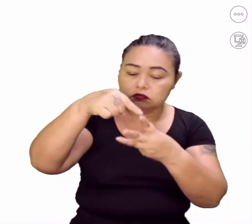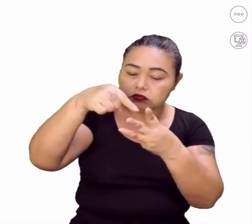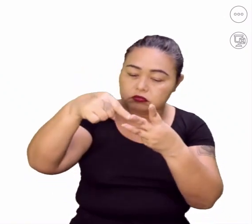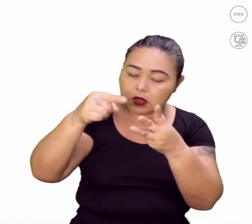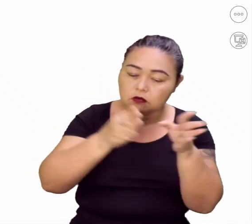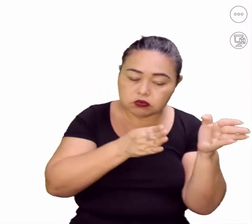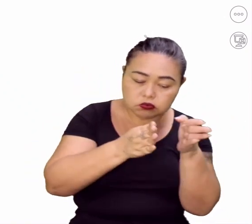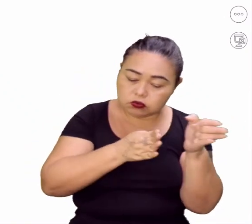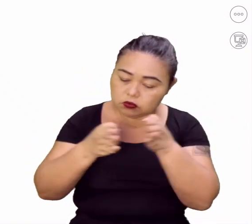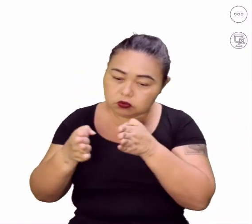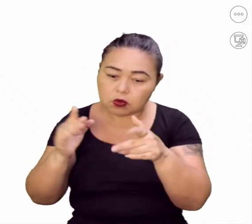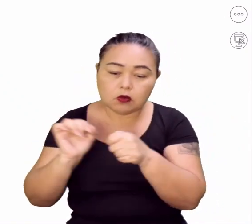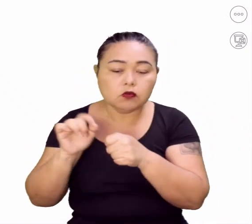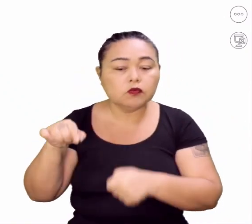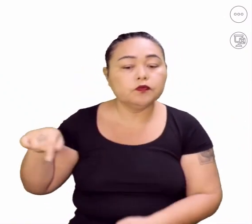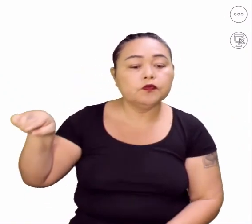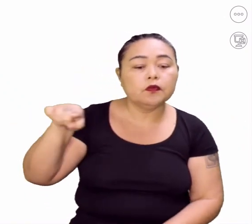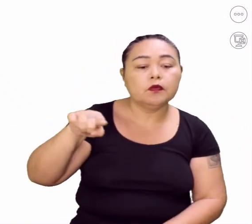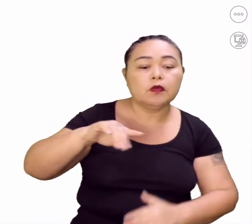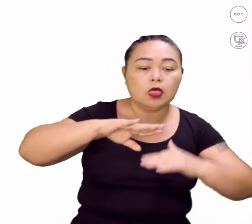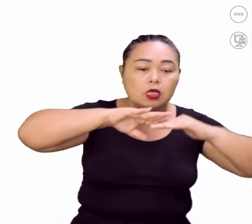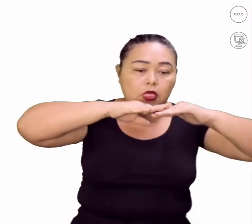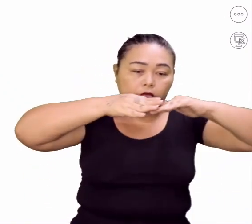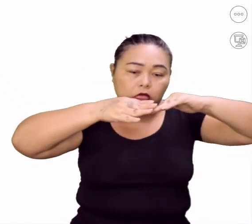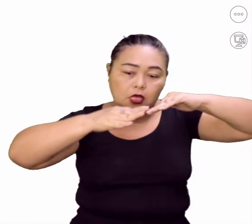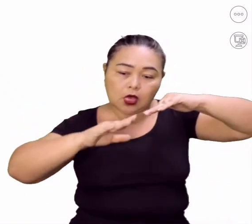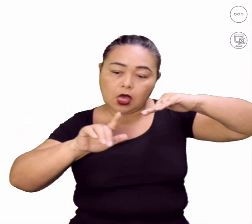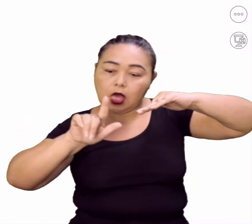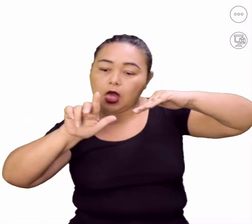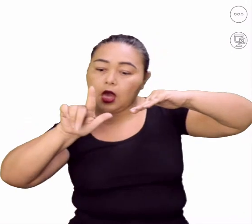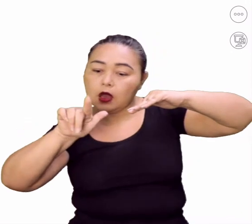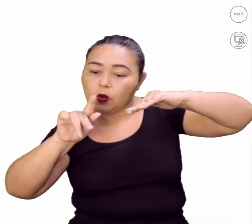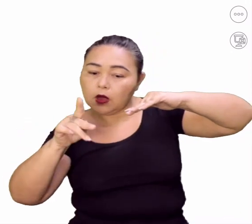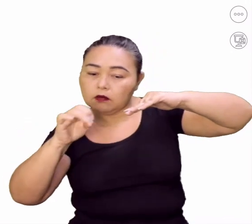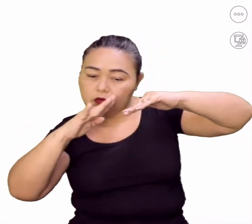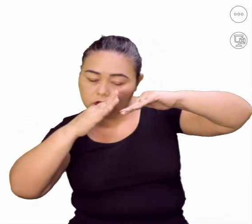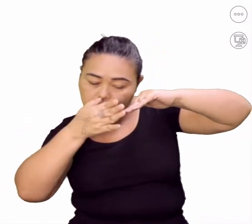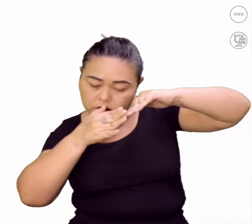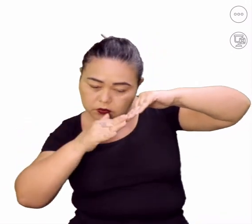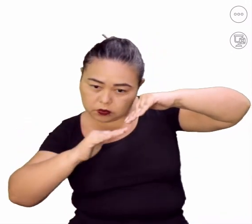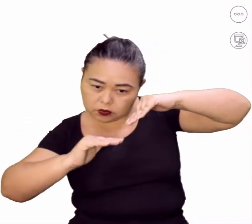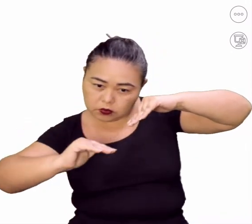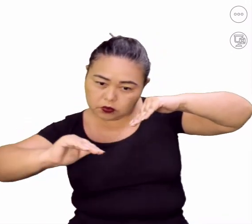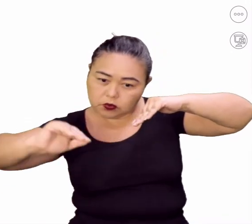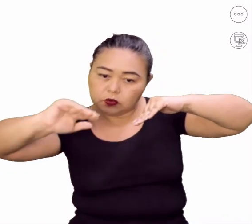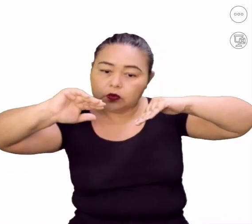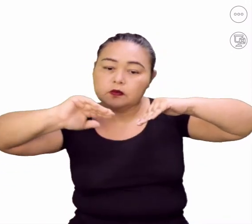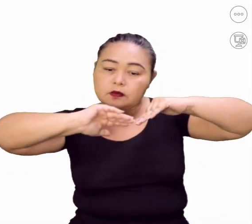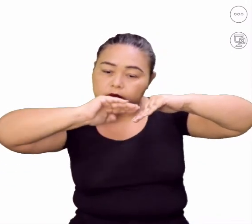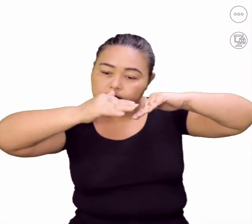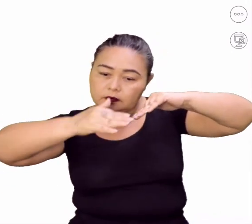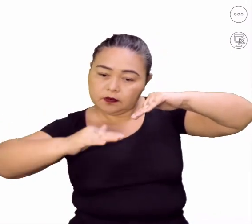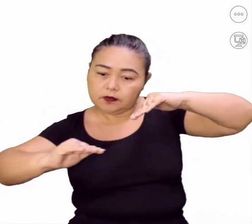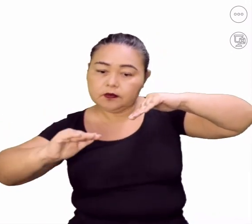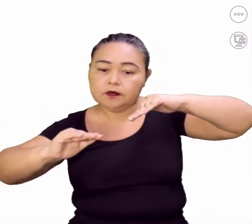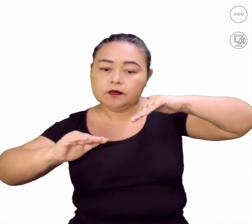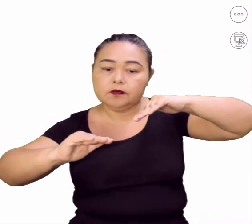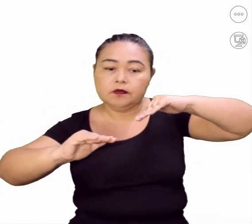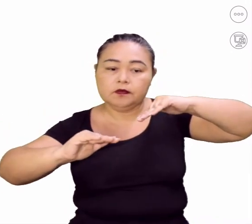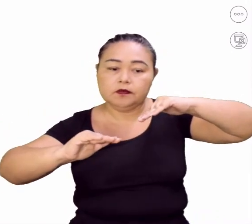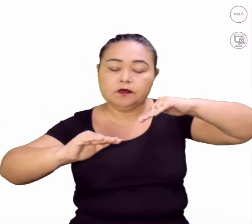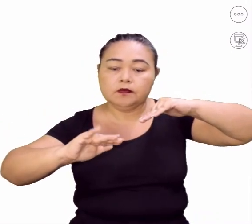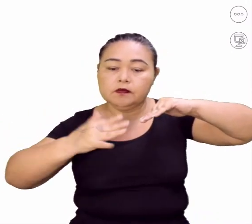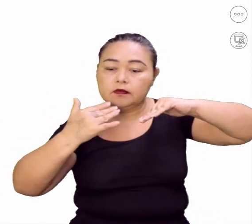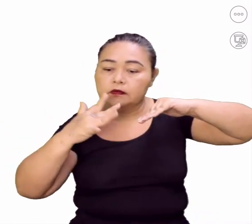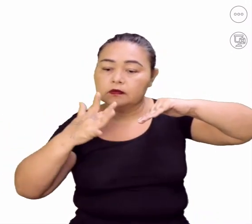regiões aqui. Depressão do Rio Guaporé, essa imensa margem, área que é